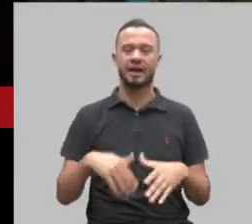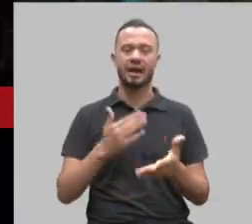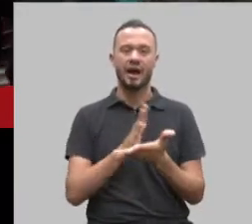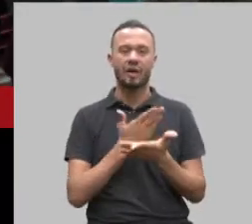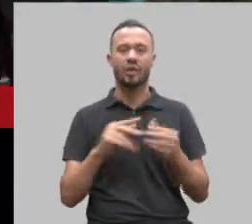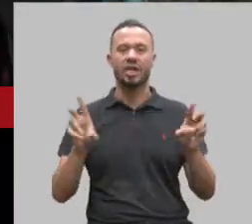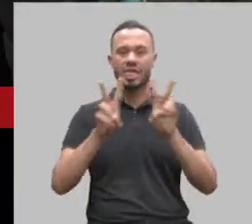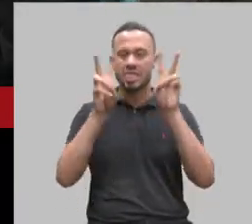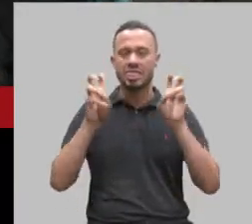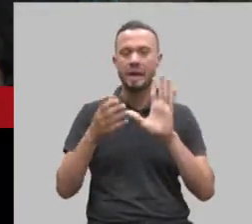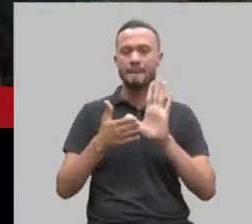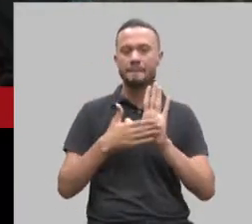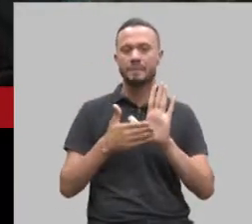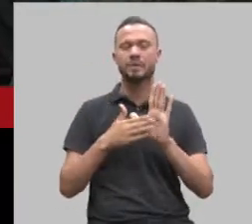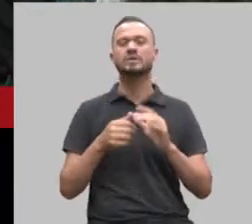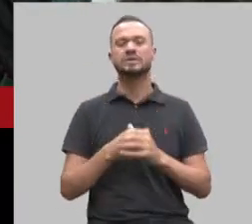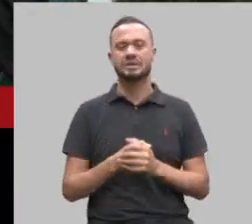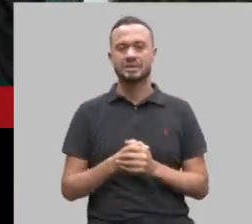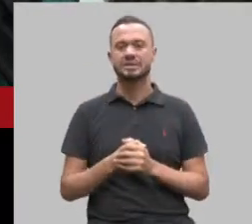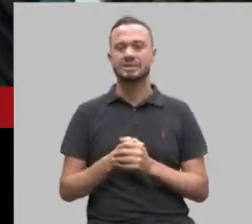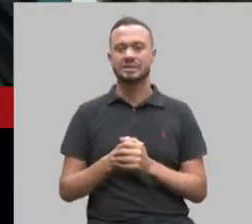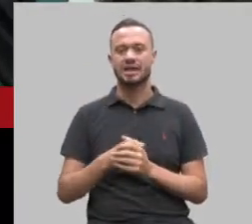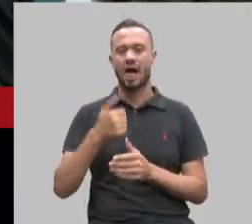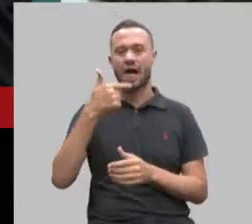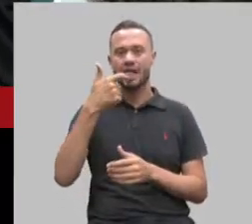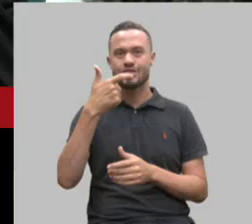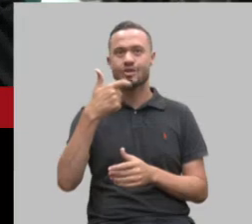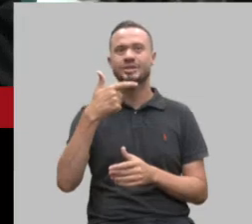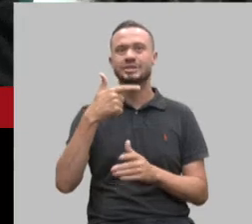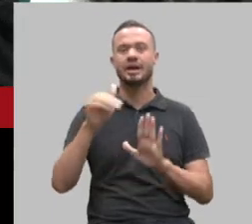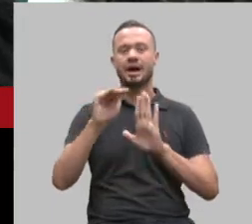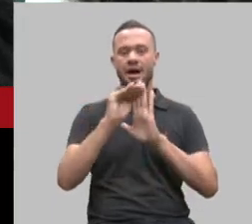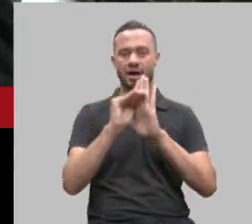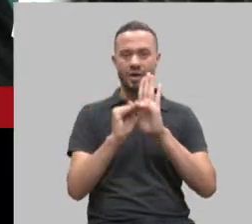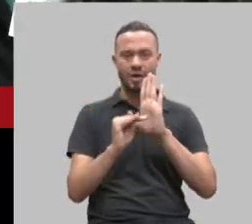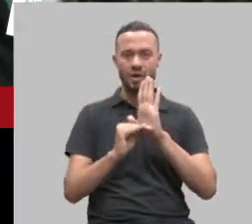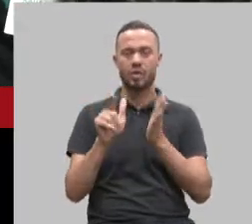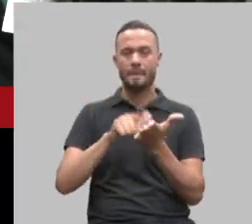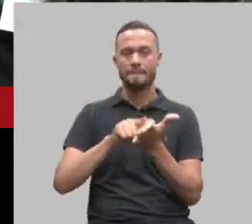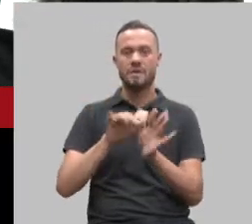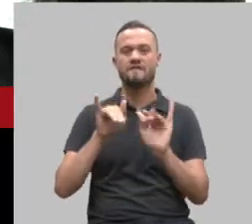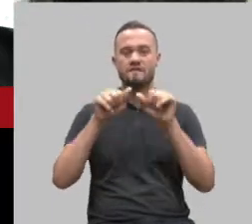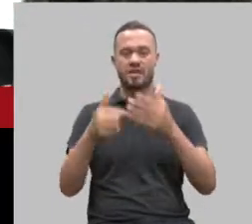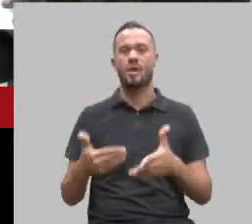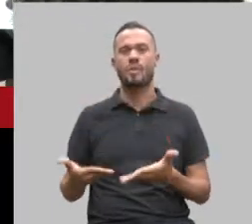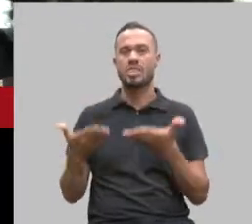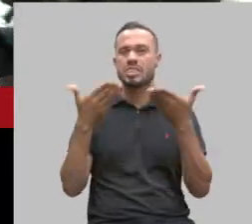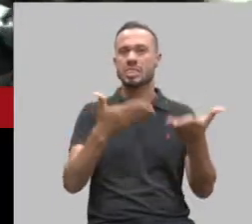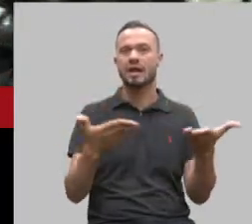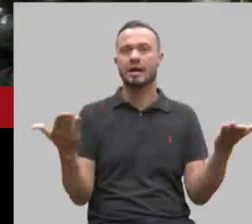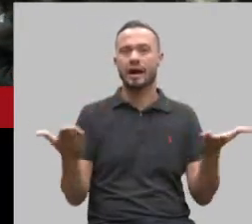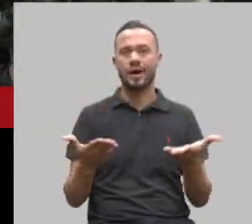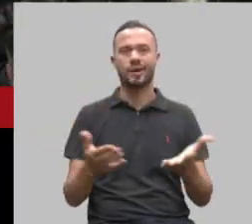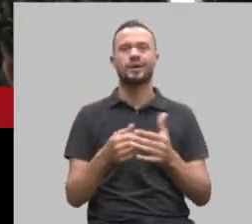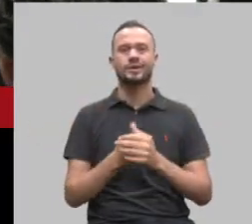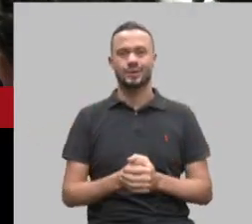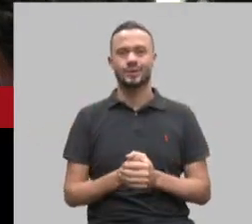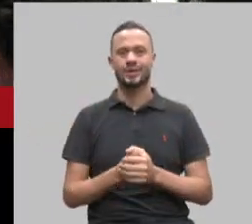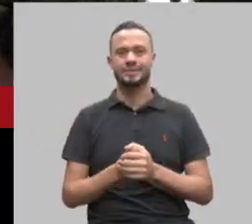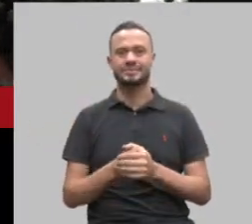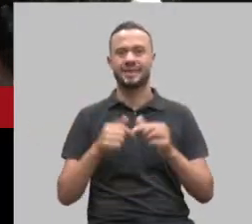propostas inteiras Claro das 12 que que compõem esse documento final que foi entregue agora aqui paraa Assembleia